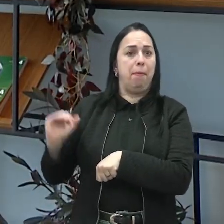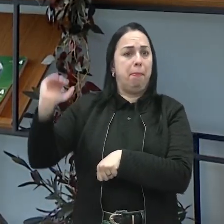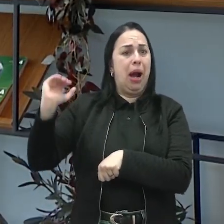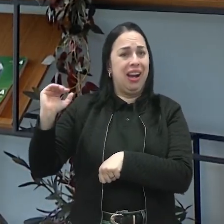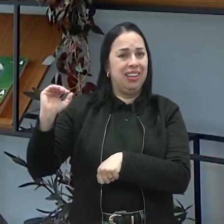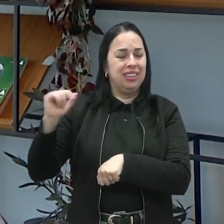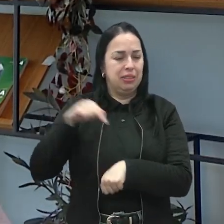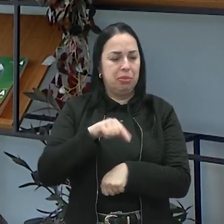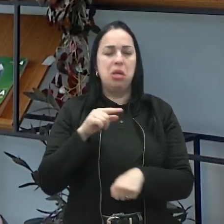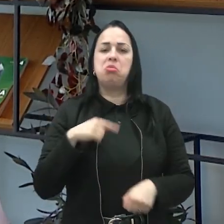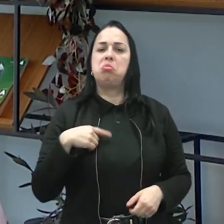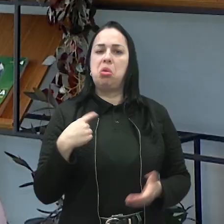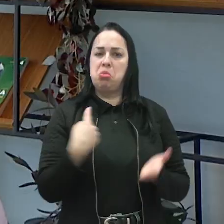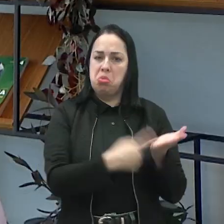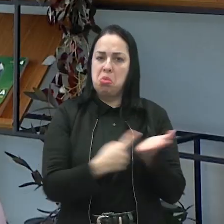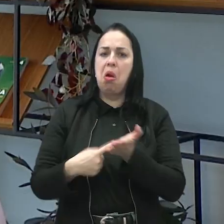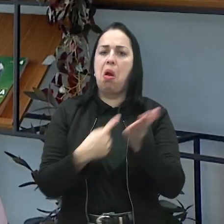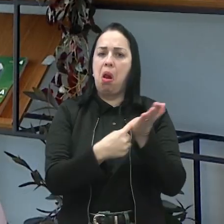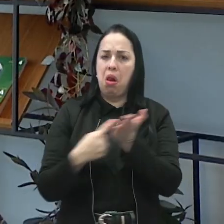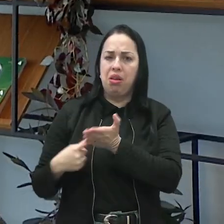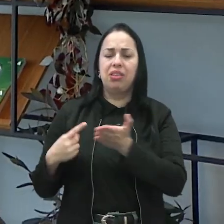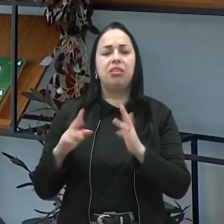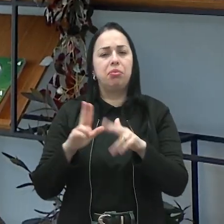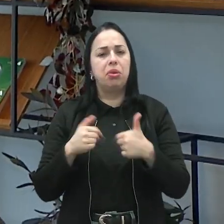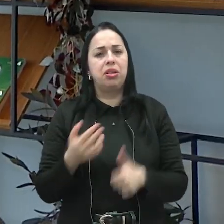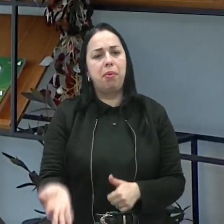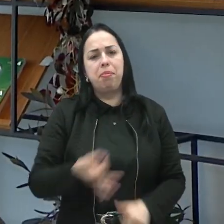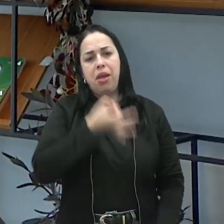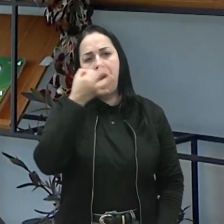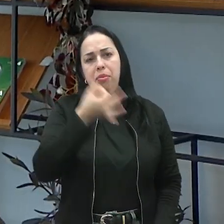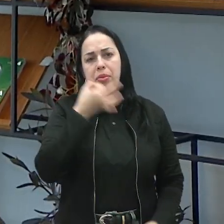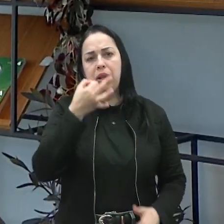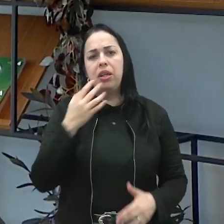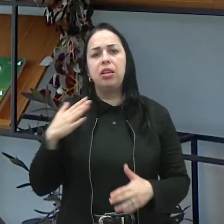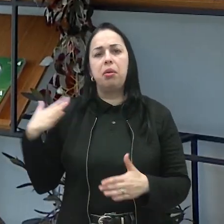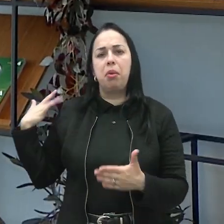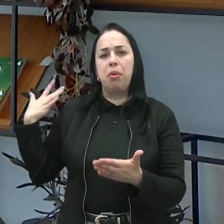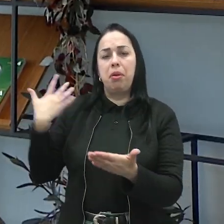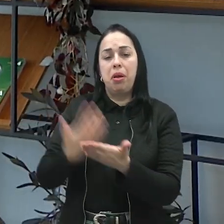poder político, né. Mas